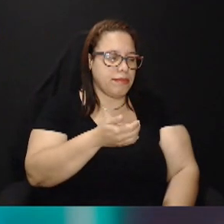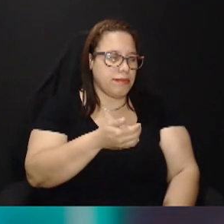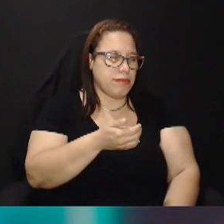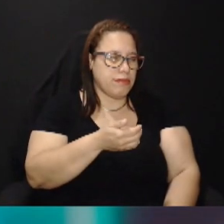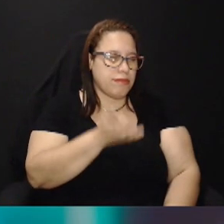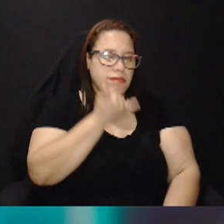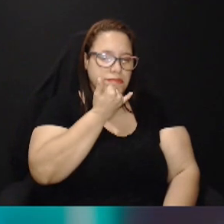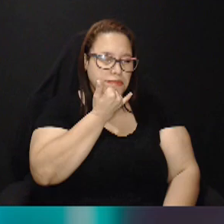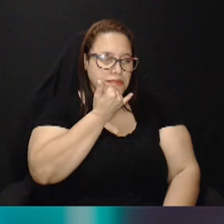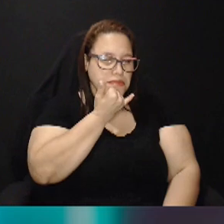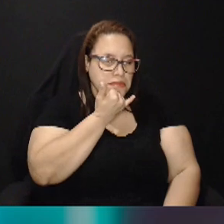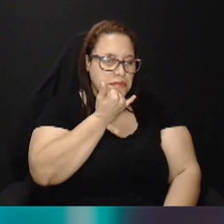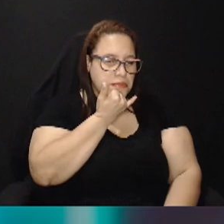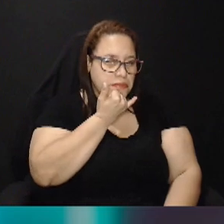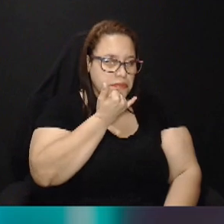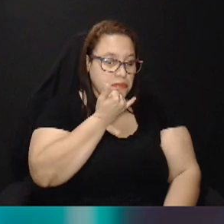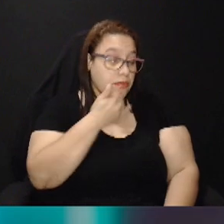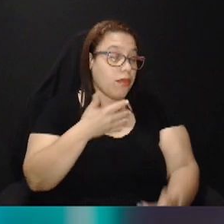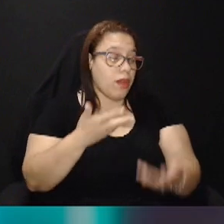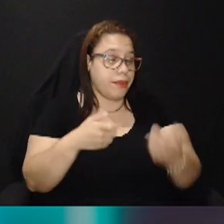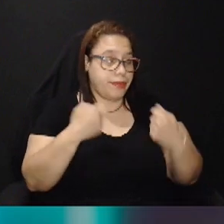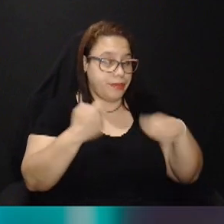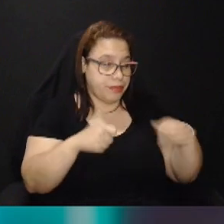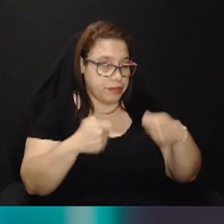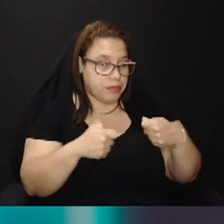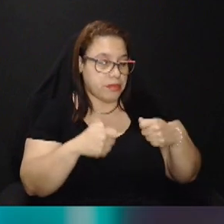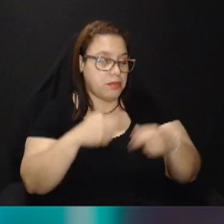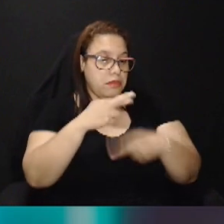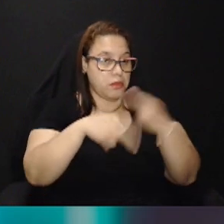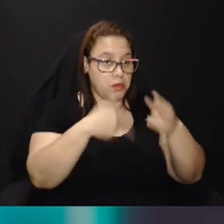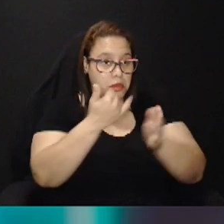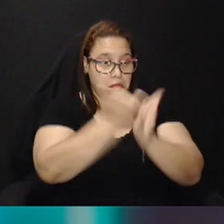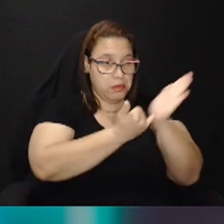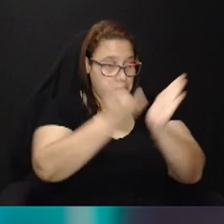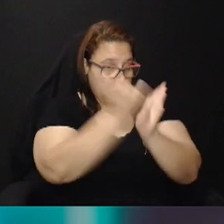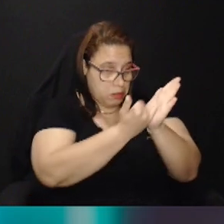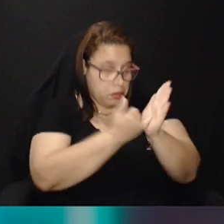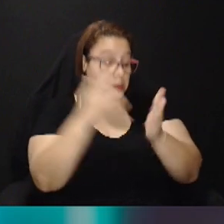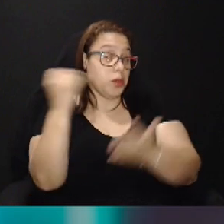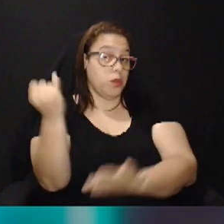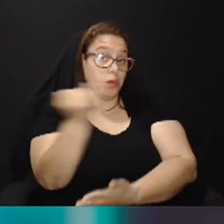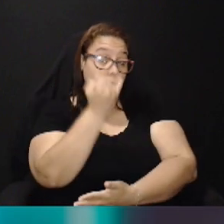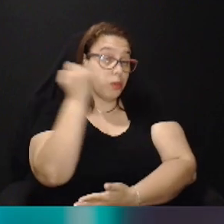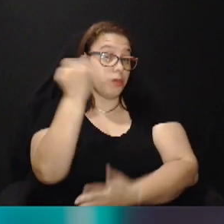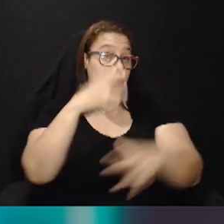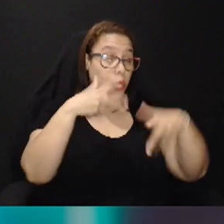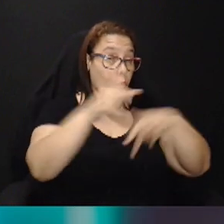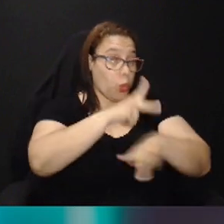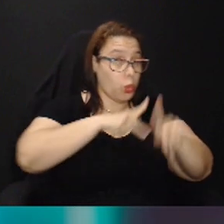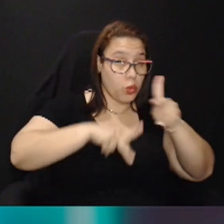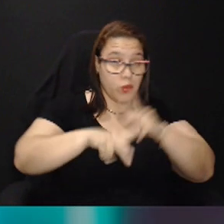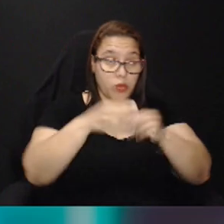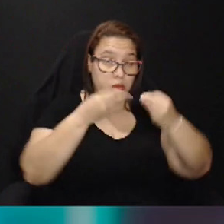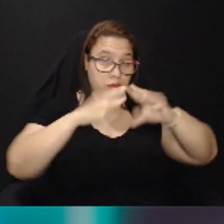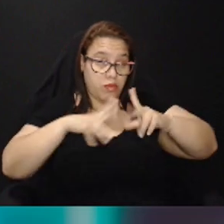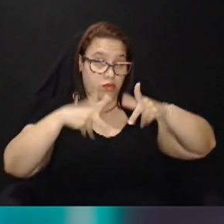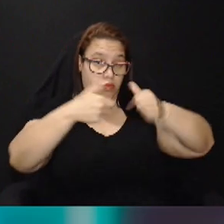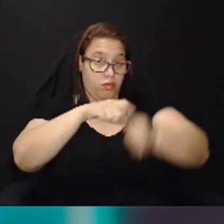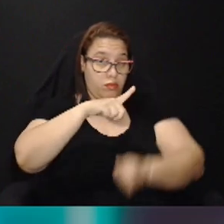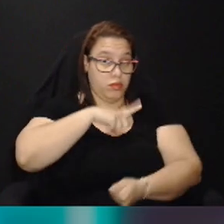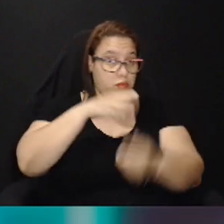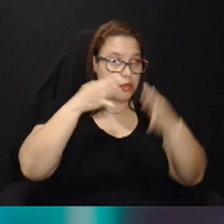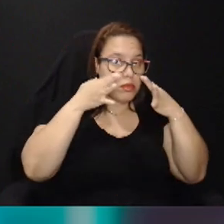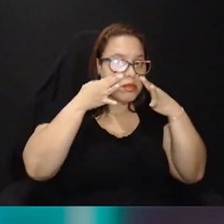uma atenção especial. A reforma tributária é algo importante que toda a população como um todo tem que ter uma atenção